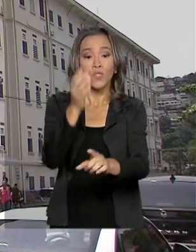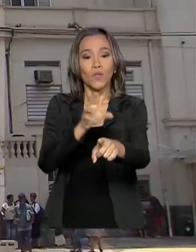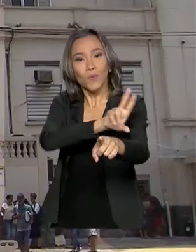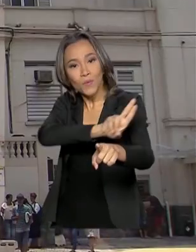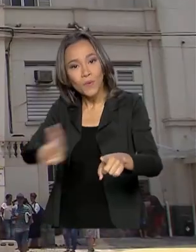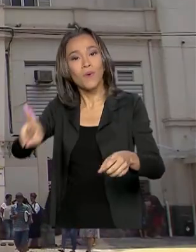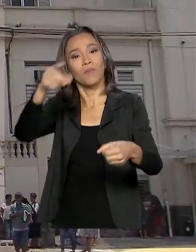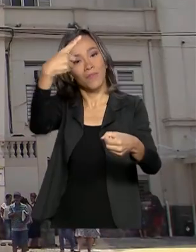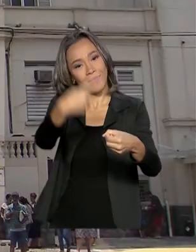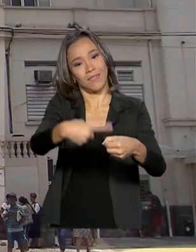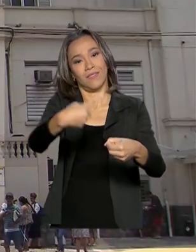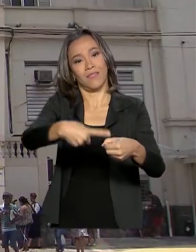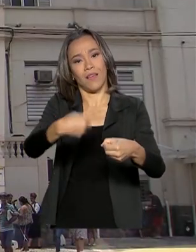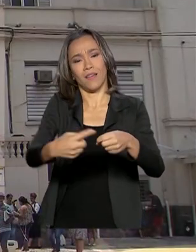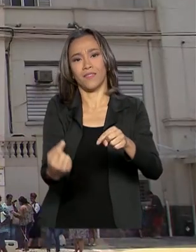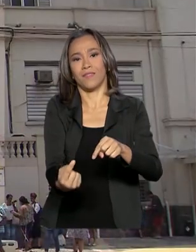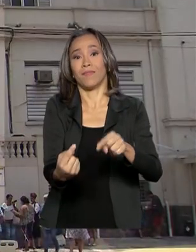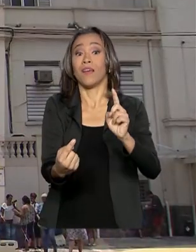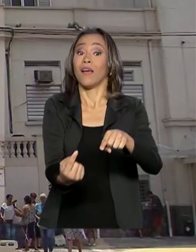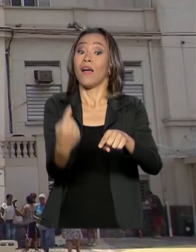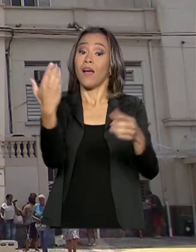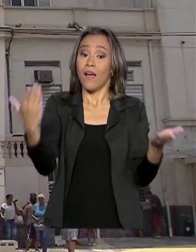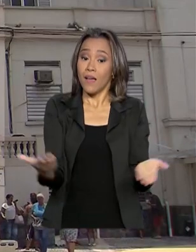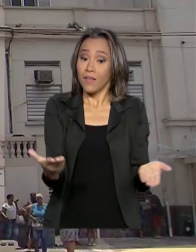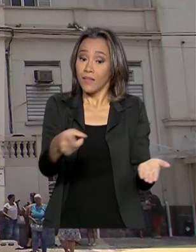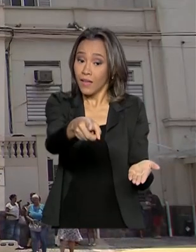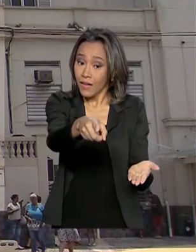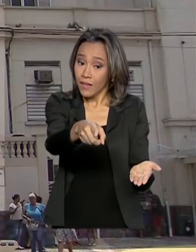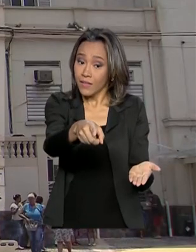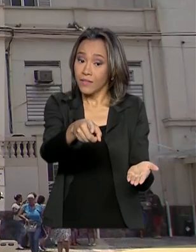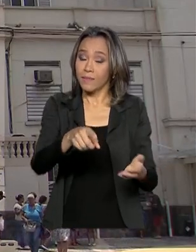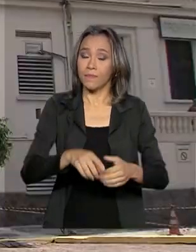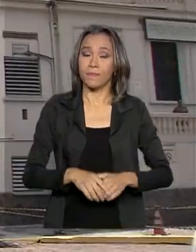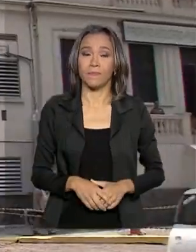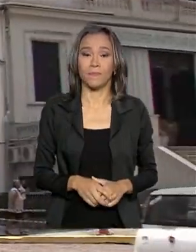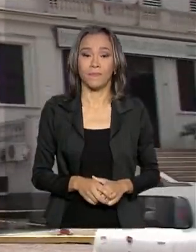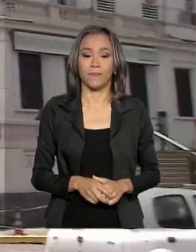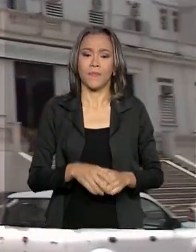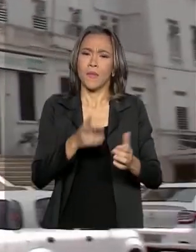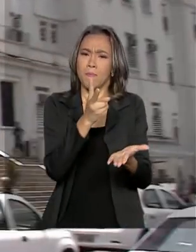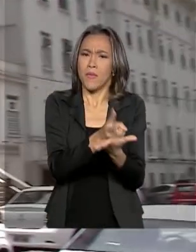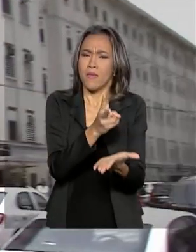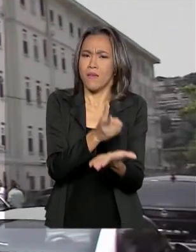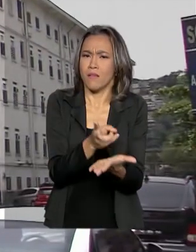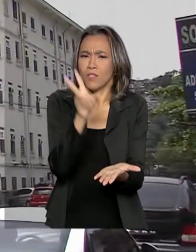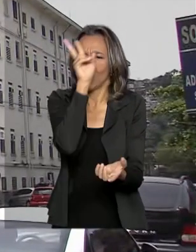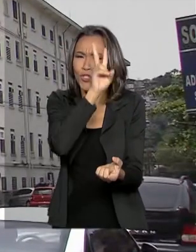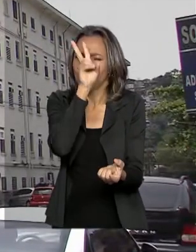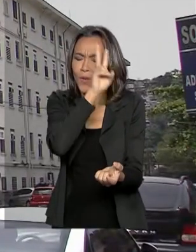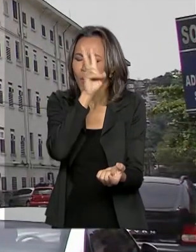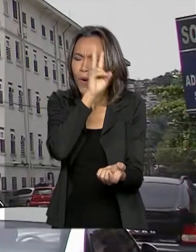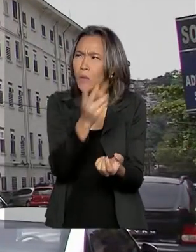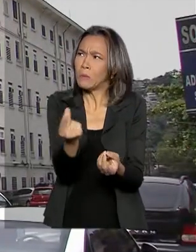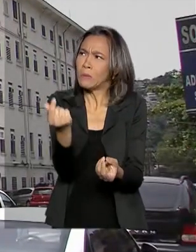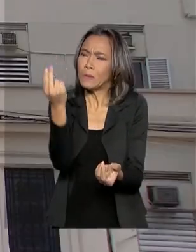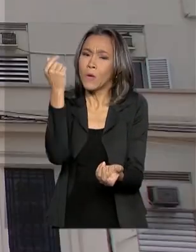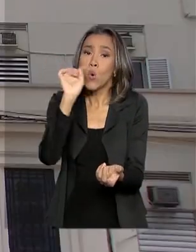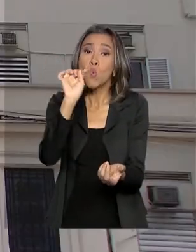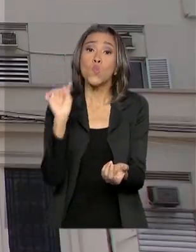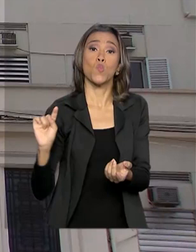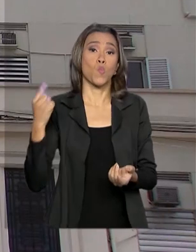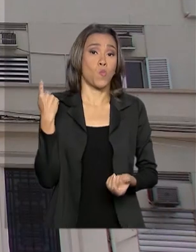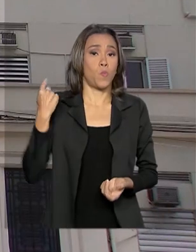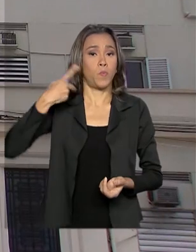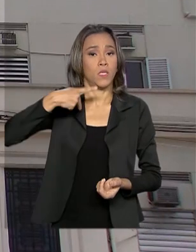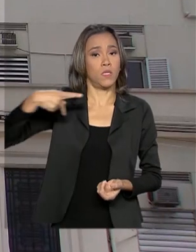cidade. Era a Santa Casa da Misericórdia de todos os santos. Mesmo com tanta história, apenas um presidente da